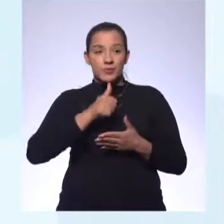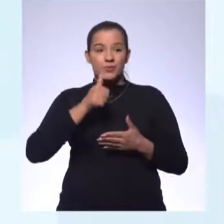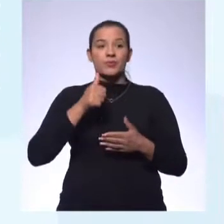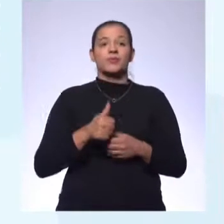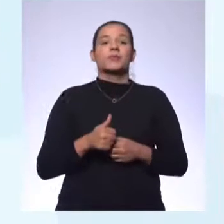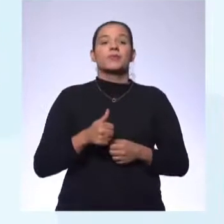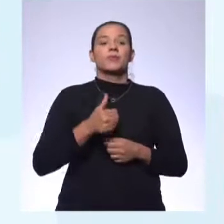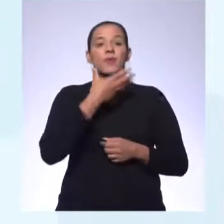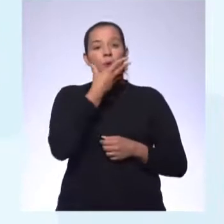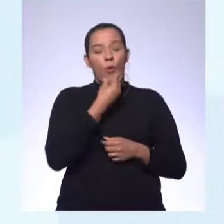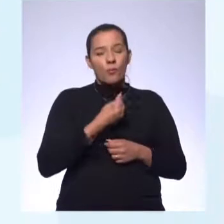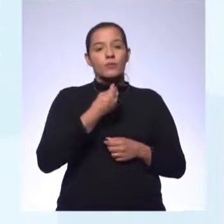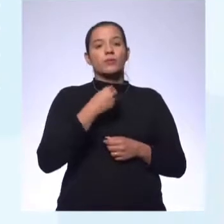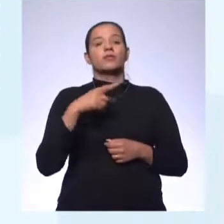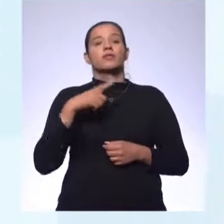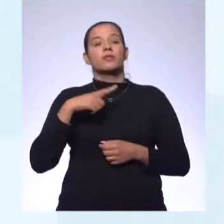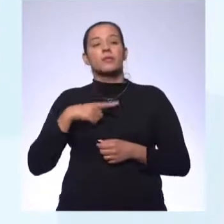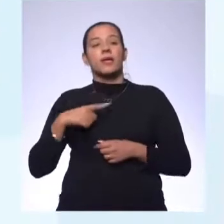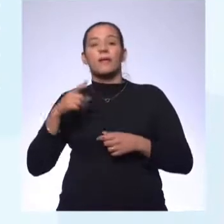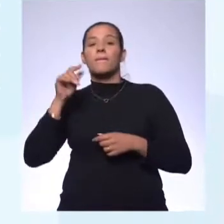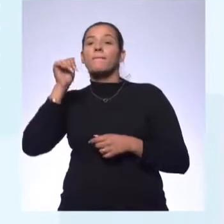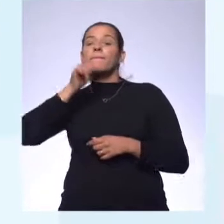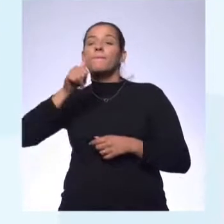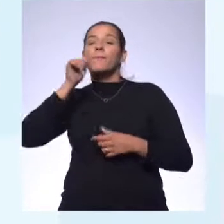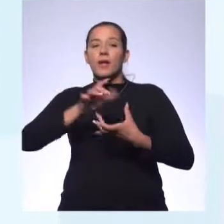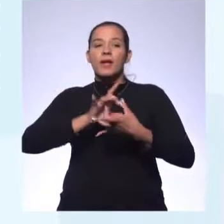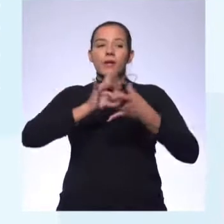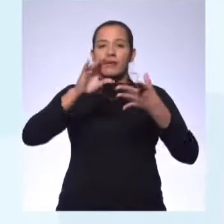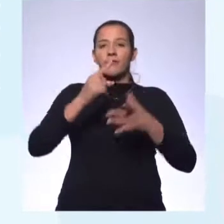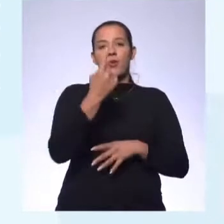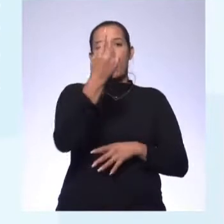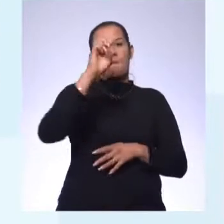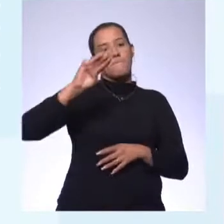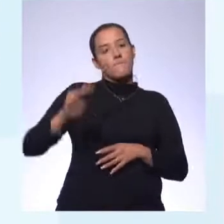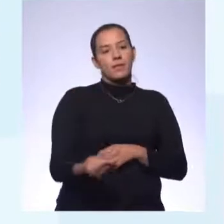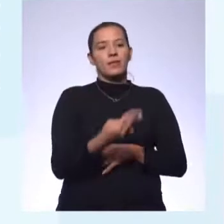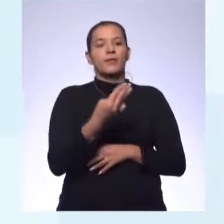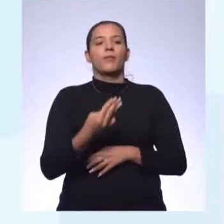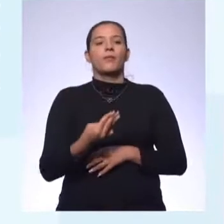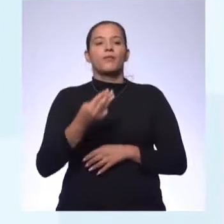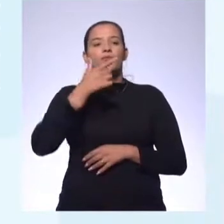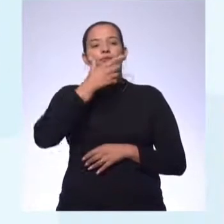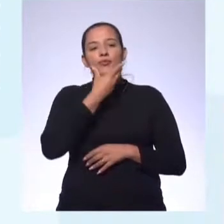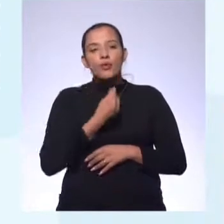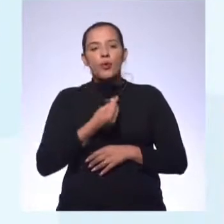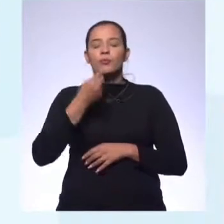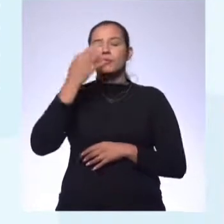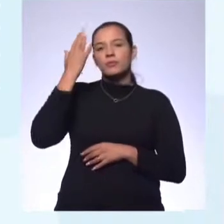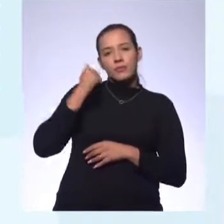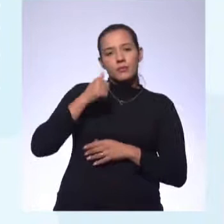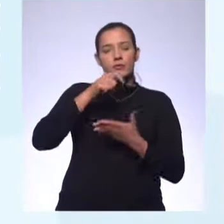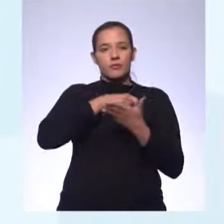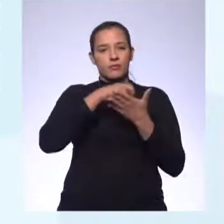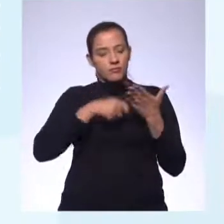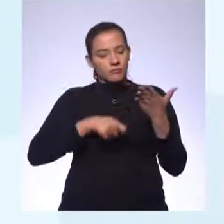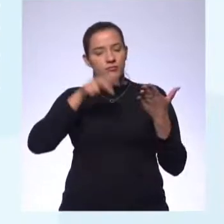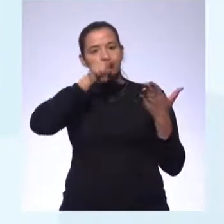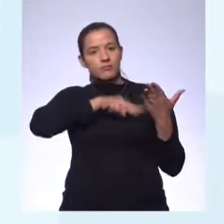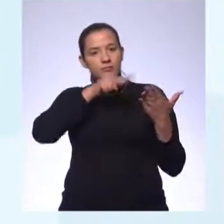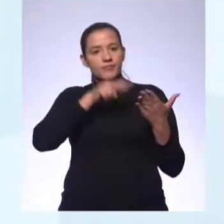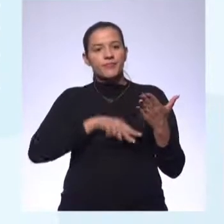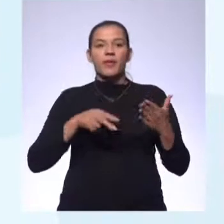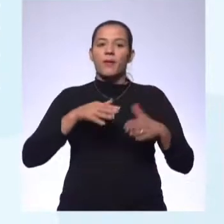8.419.672 homens, nossa, saiu. E mulheres livres, havia 1 milhão e pouco de homens que sabiam ler e escrever. Pouco mais de 3 milhões